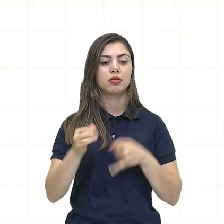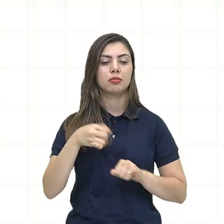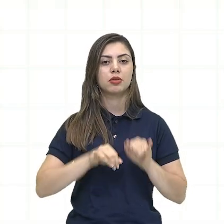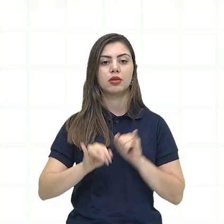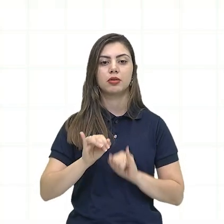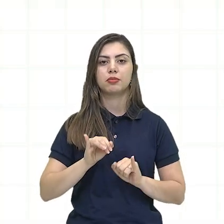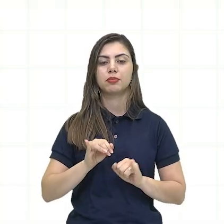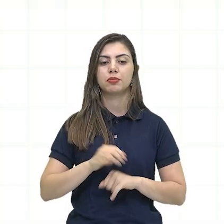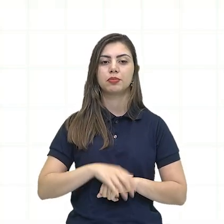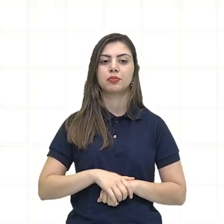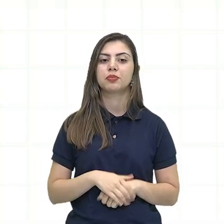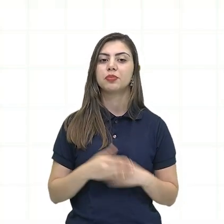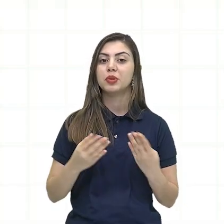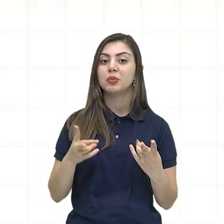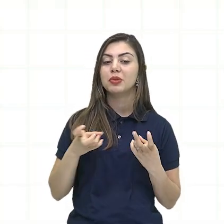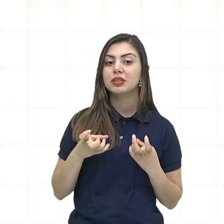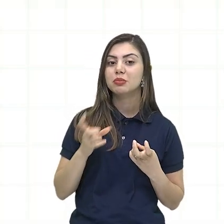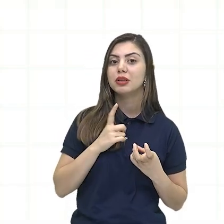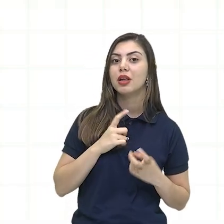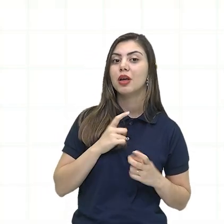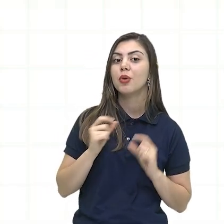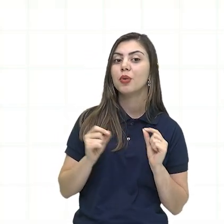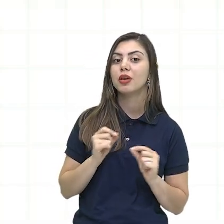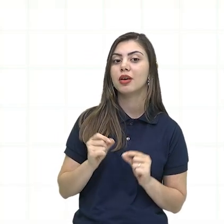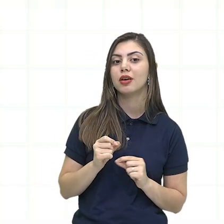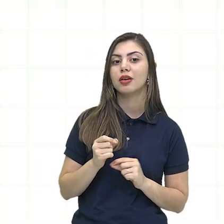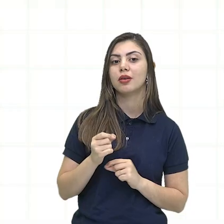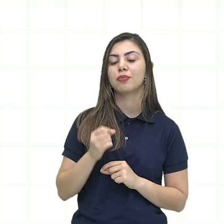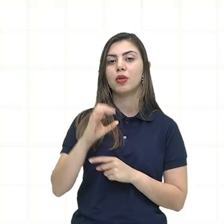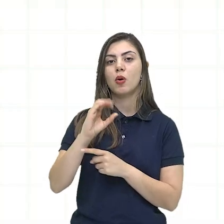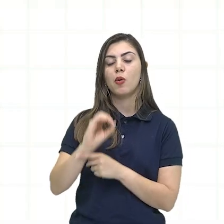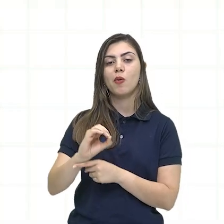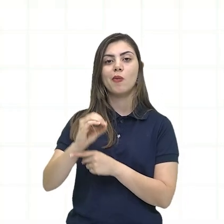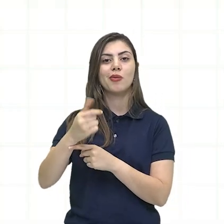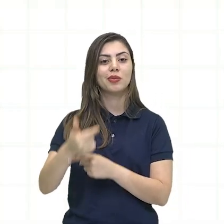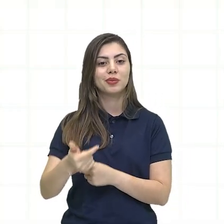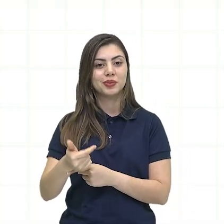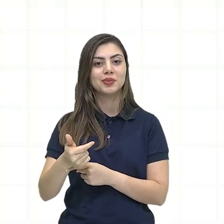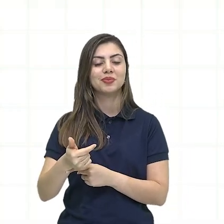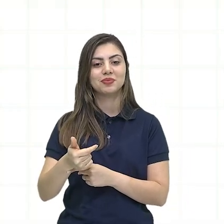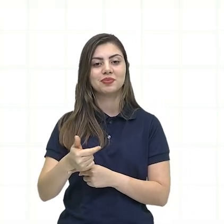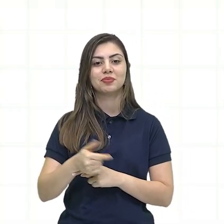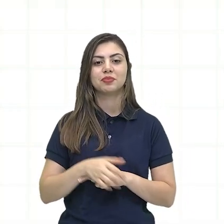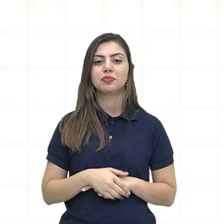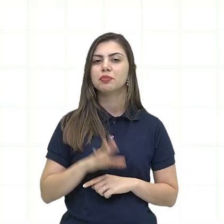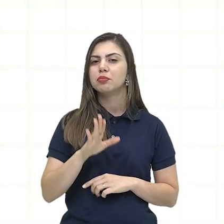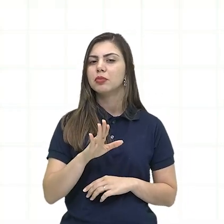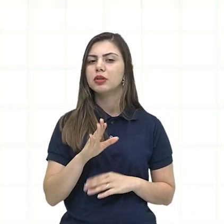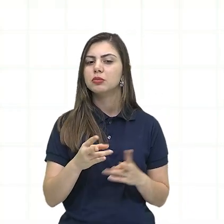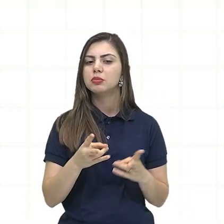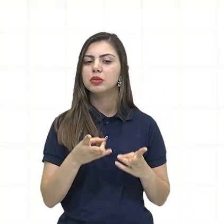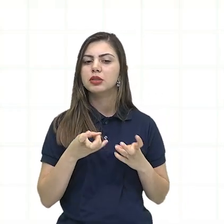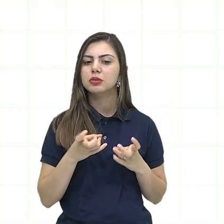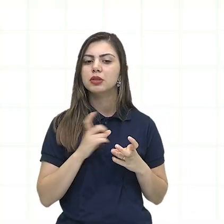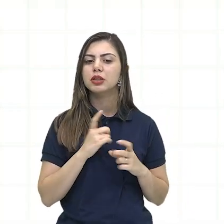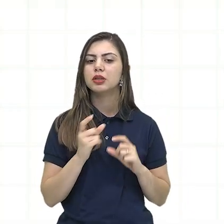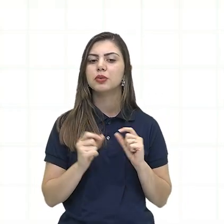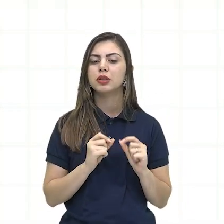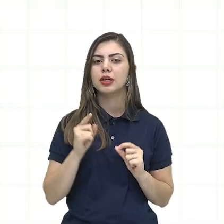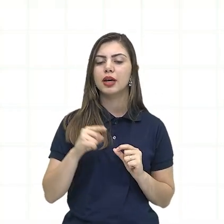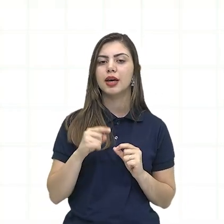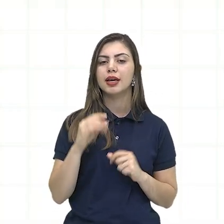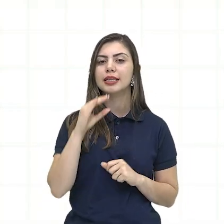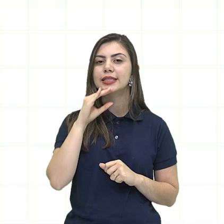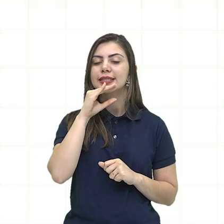vejam aqui, ó, a presença do oxigênio, e aí vai ter o quê? A liberação